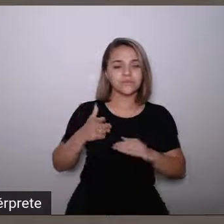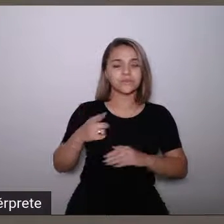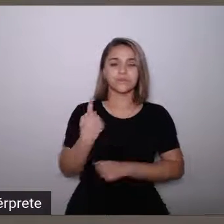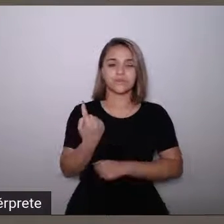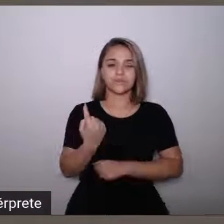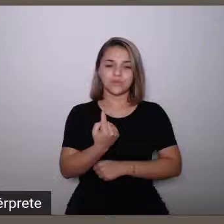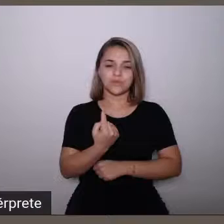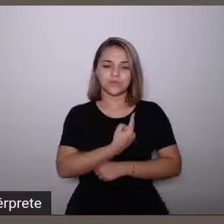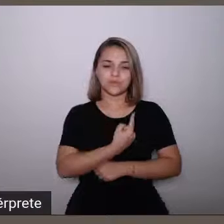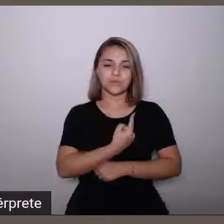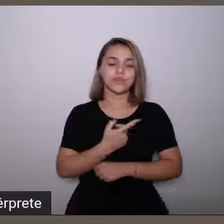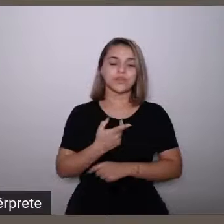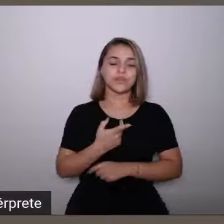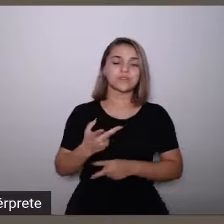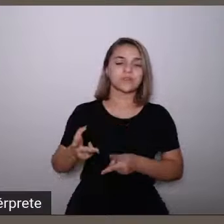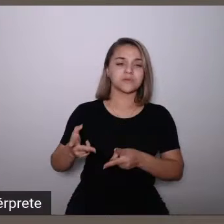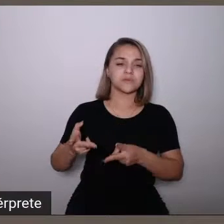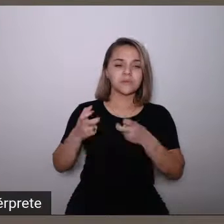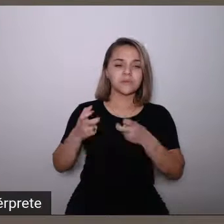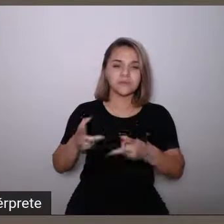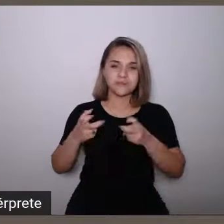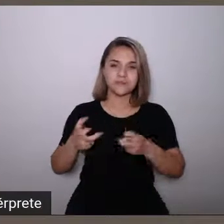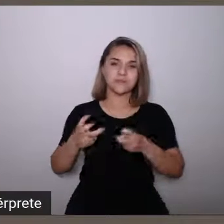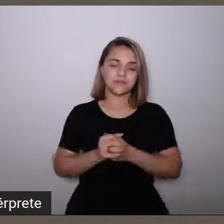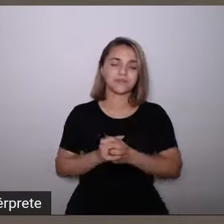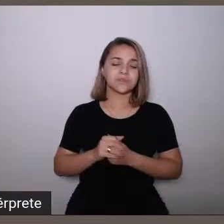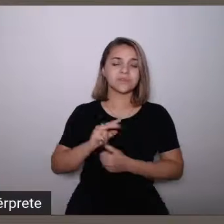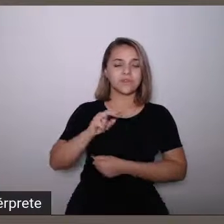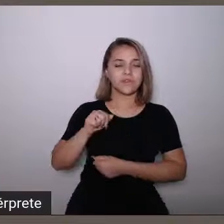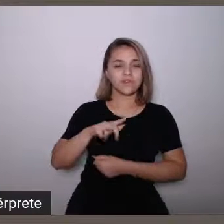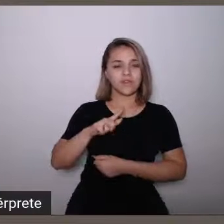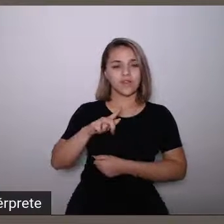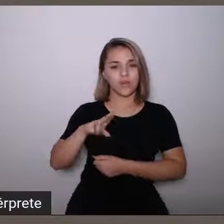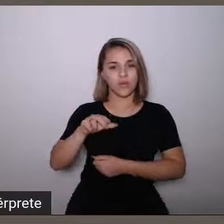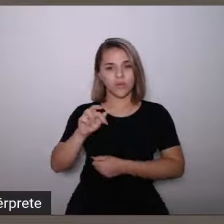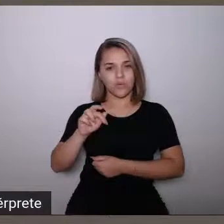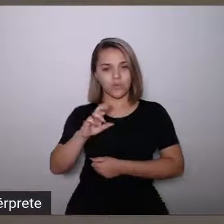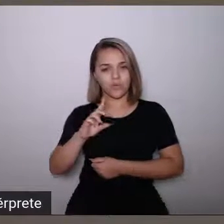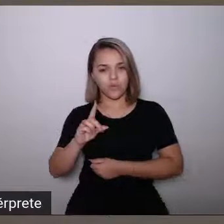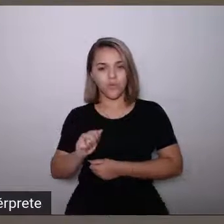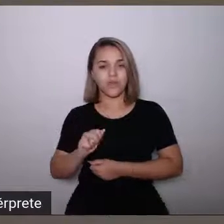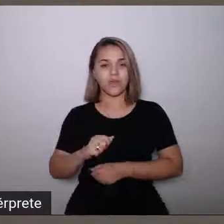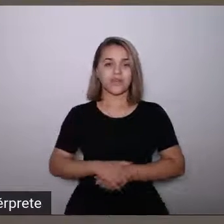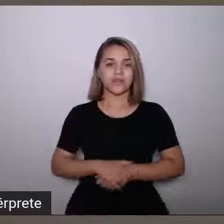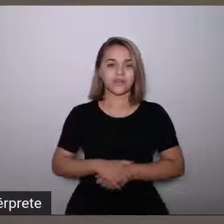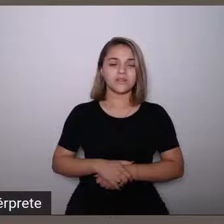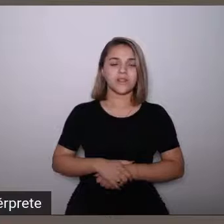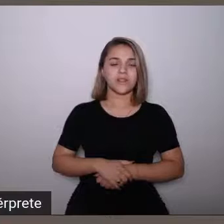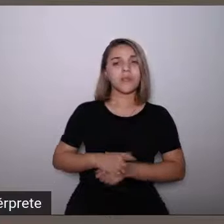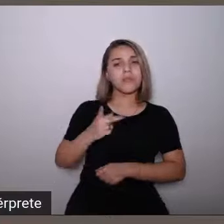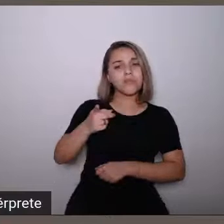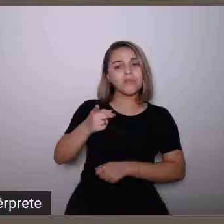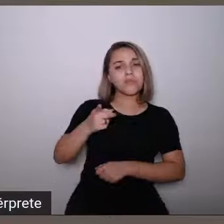identifica nessas vanguardas, né, como você mostrou, nesses filmes de vanguarda europeia, mas